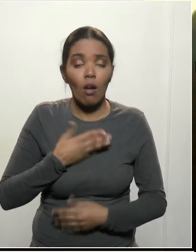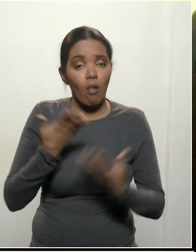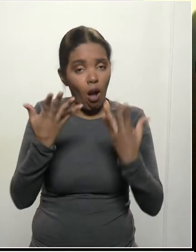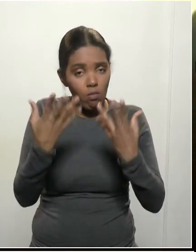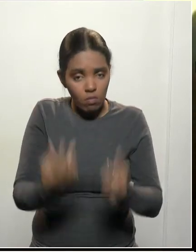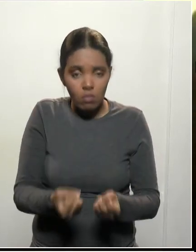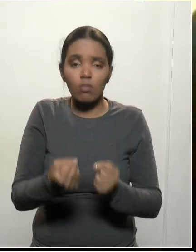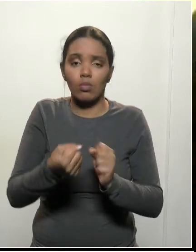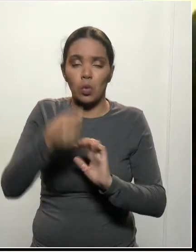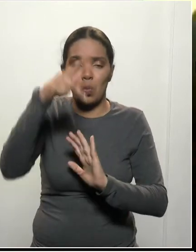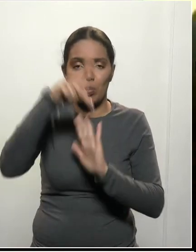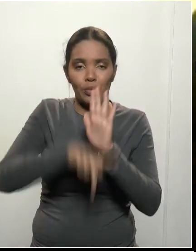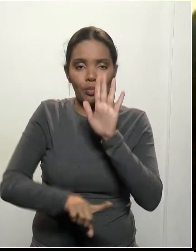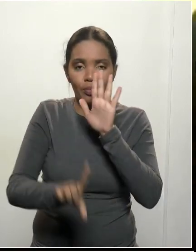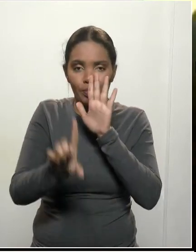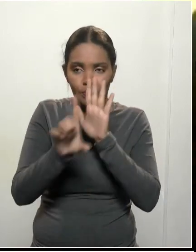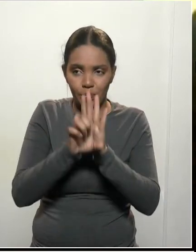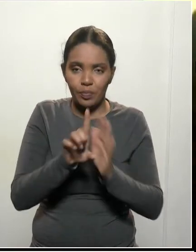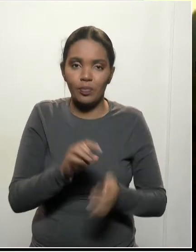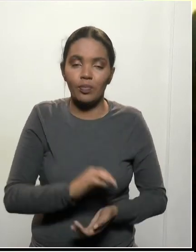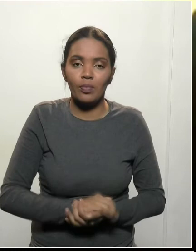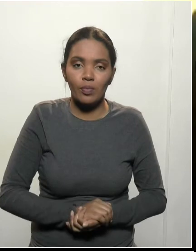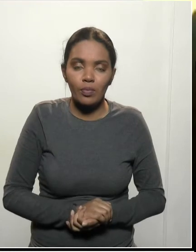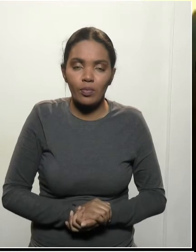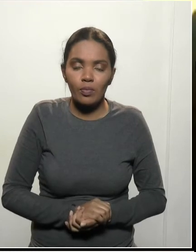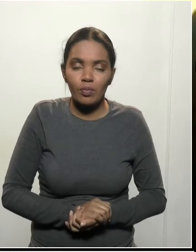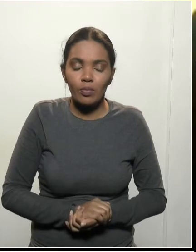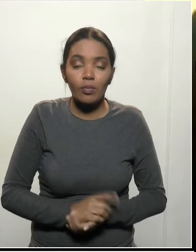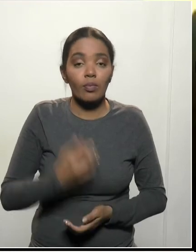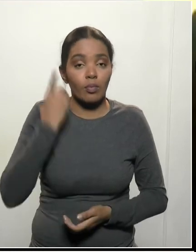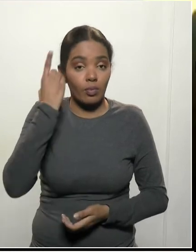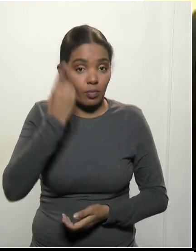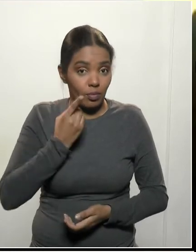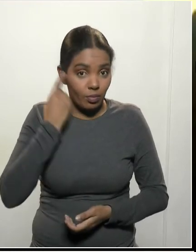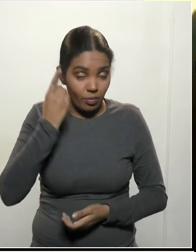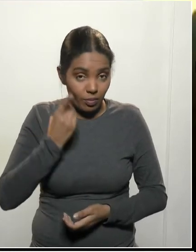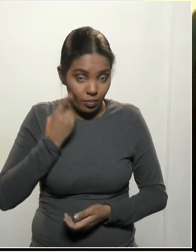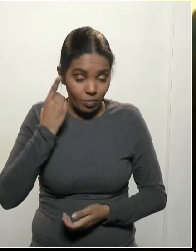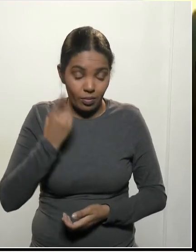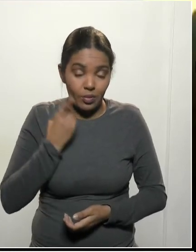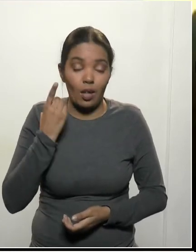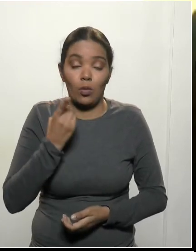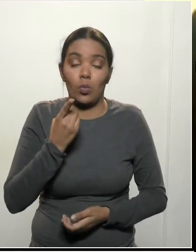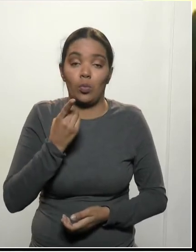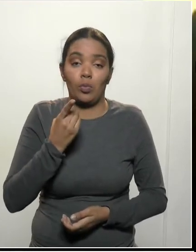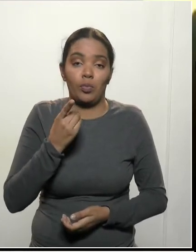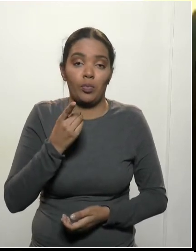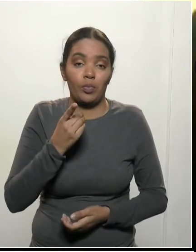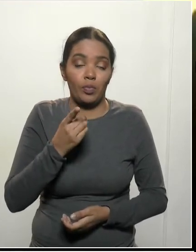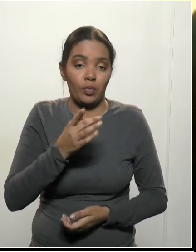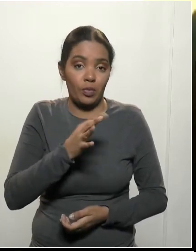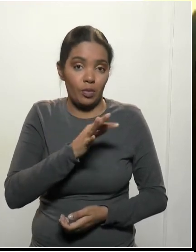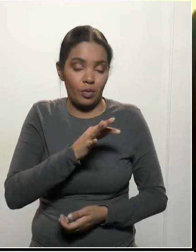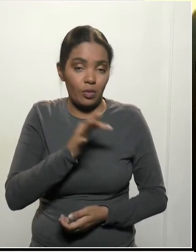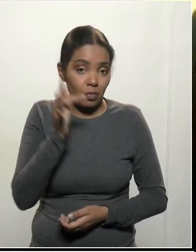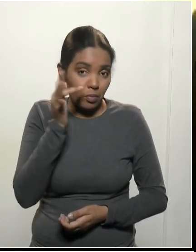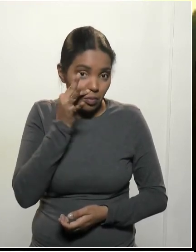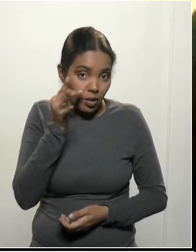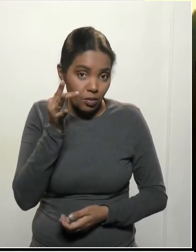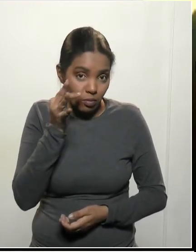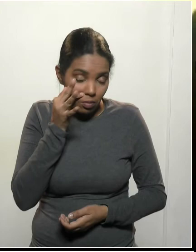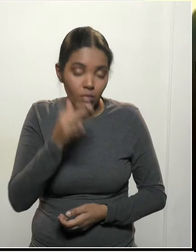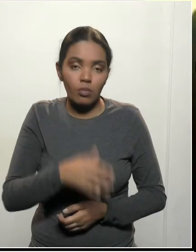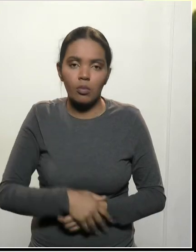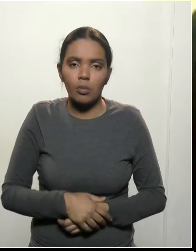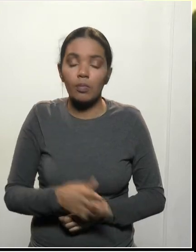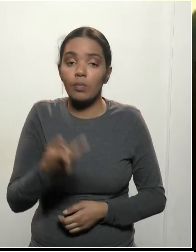disse bem o delegado Fernando, nosso delegado de polícia, a respeito de um breve